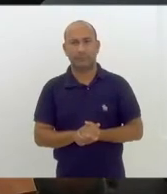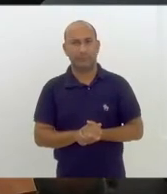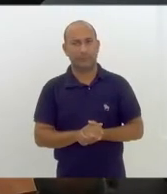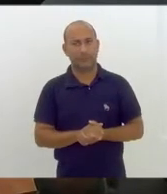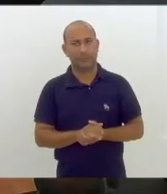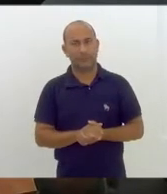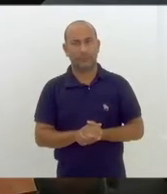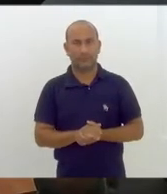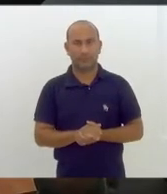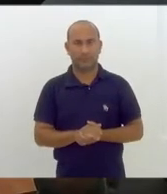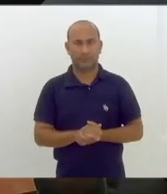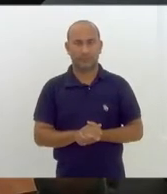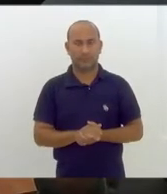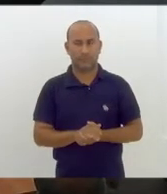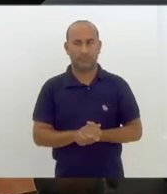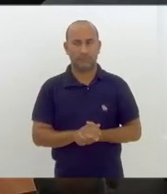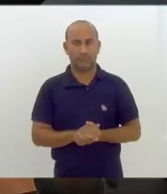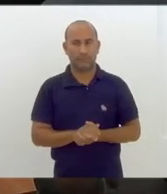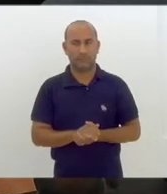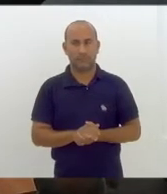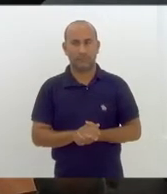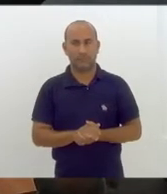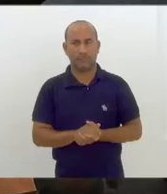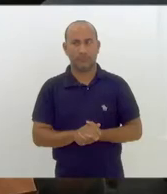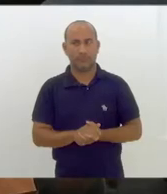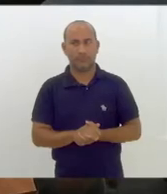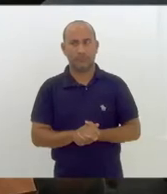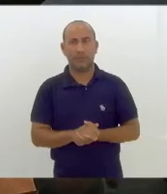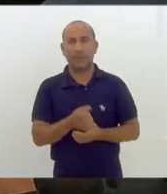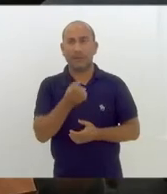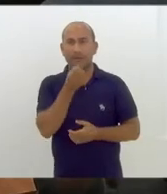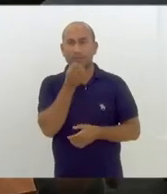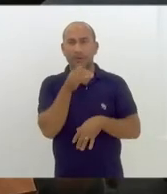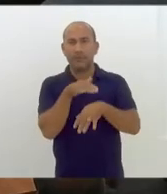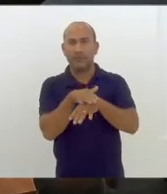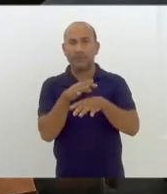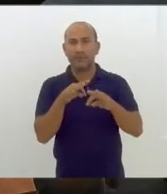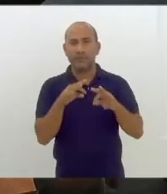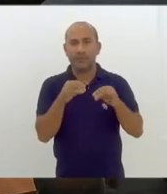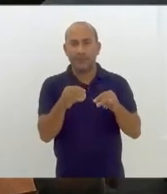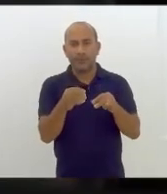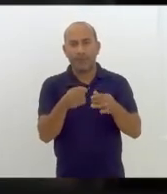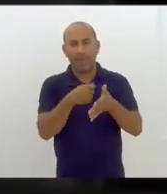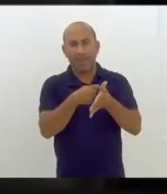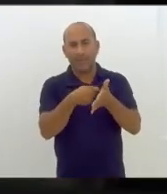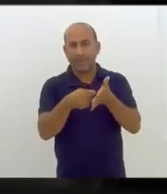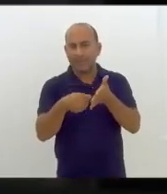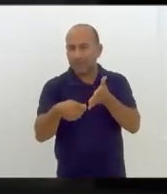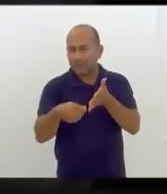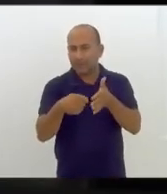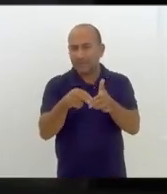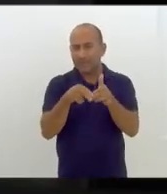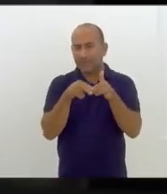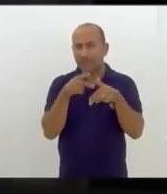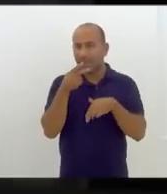Oi, oi. Foi. Boa noite a todos. Eu escrevi algumas palavras para dirigir ao meu